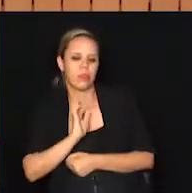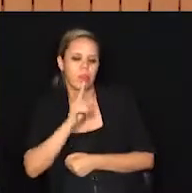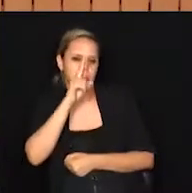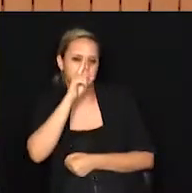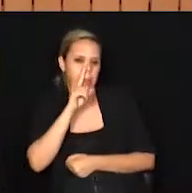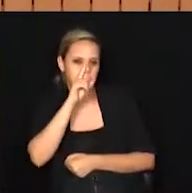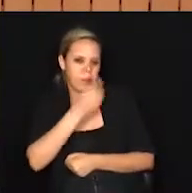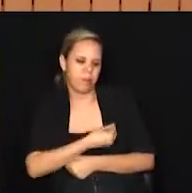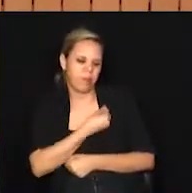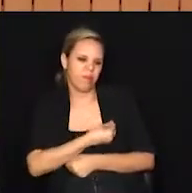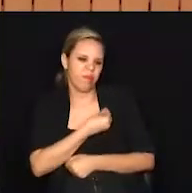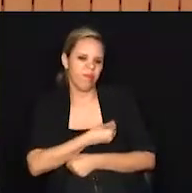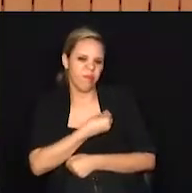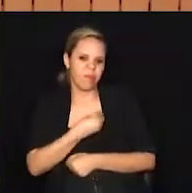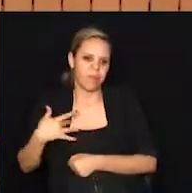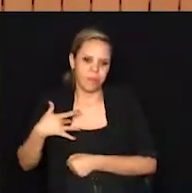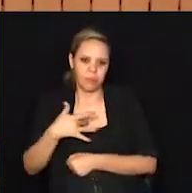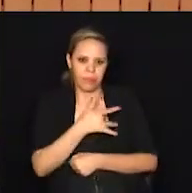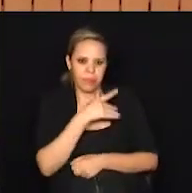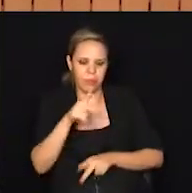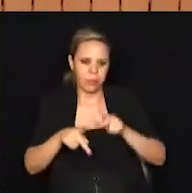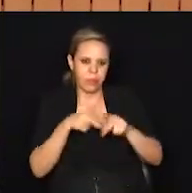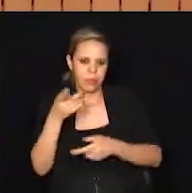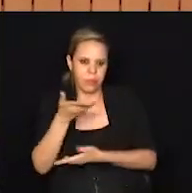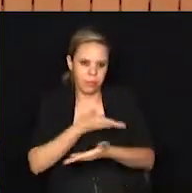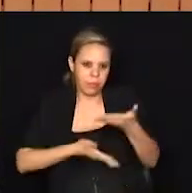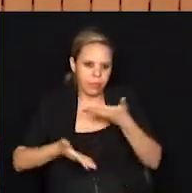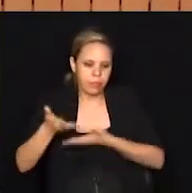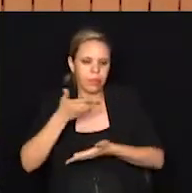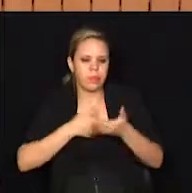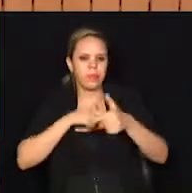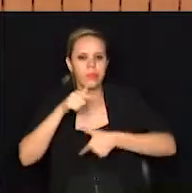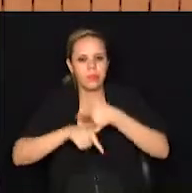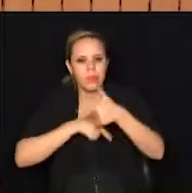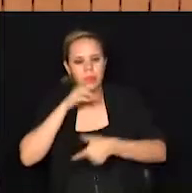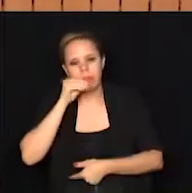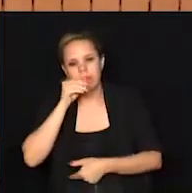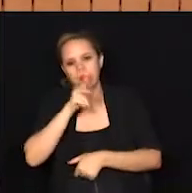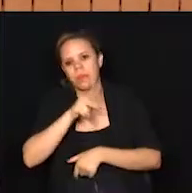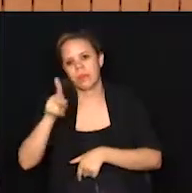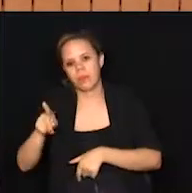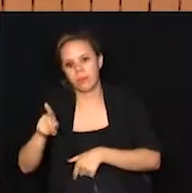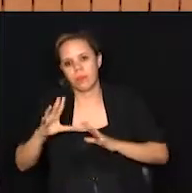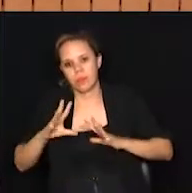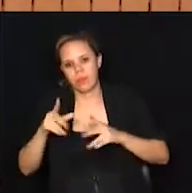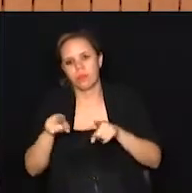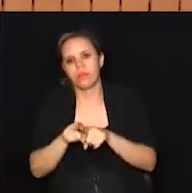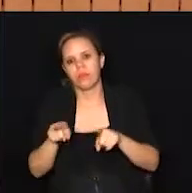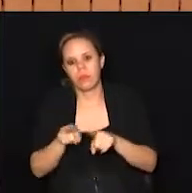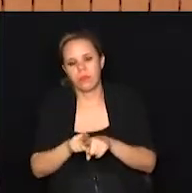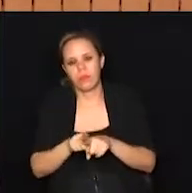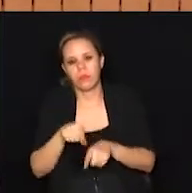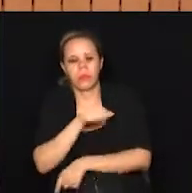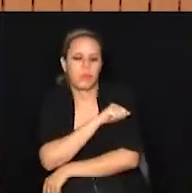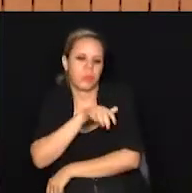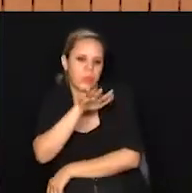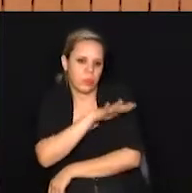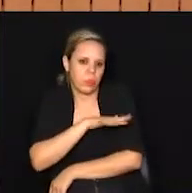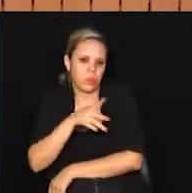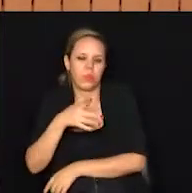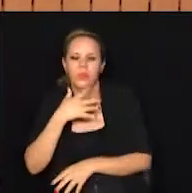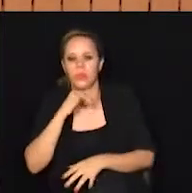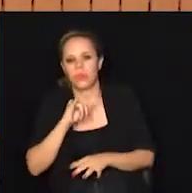Rodrigues, né, na escola rede municipal. Está na rede municipal de 2012. A gente tem